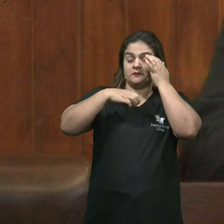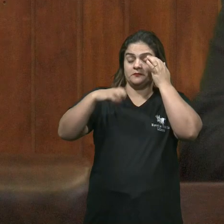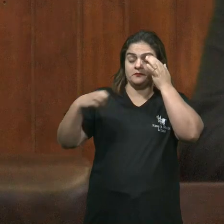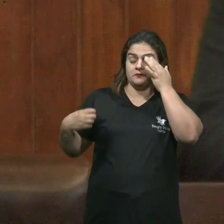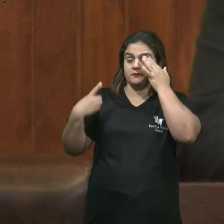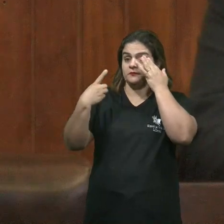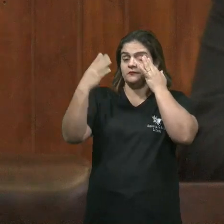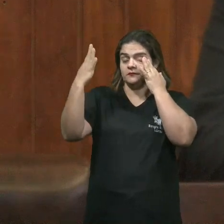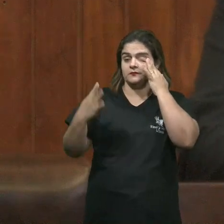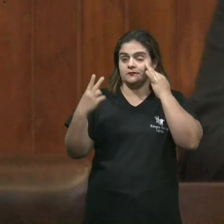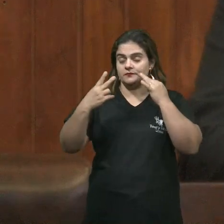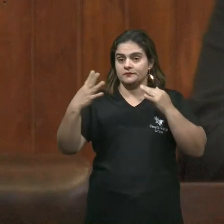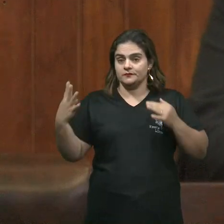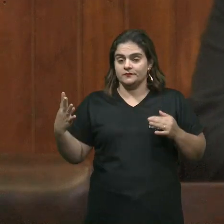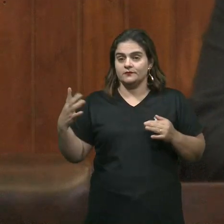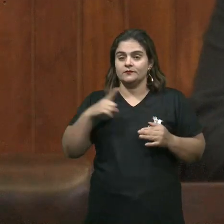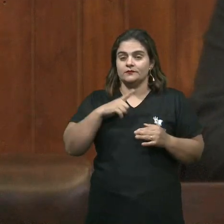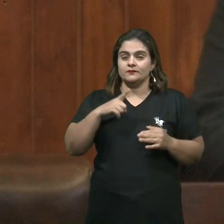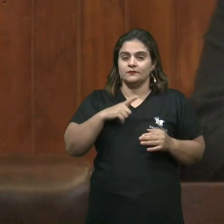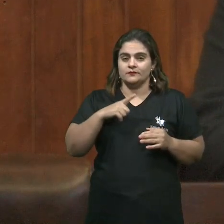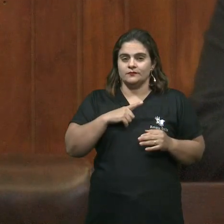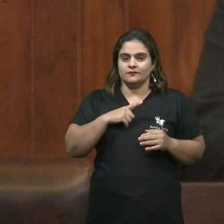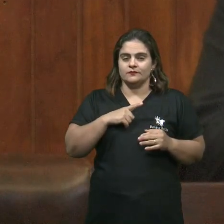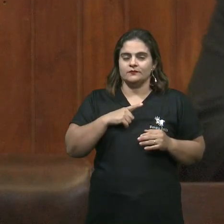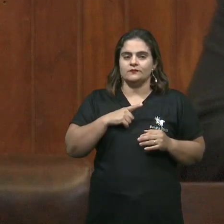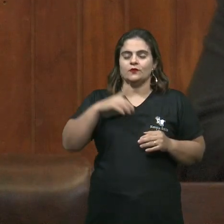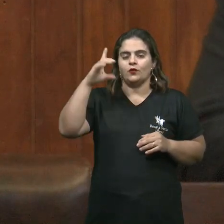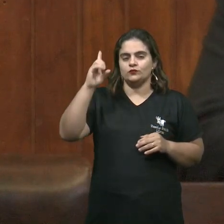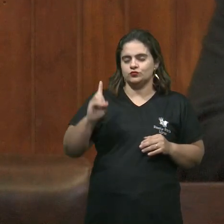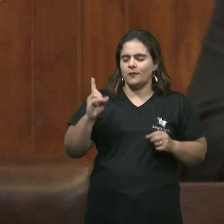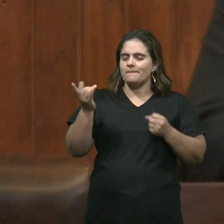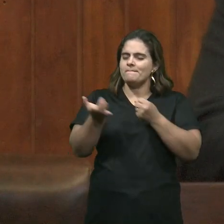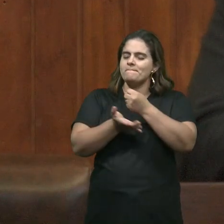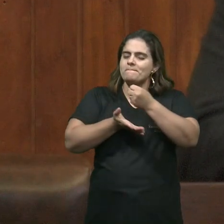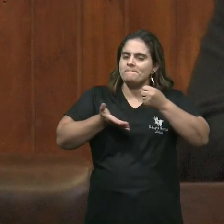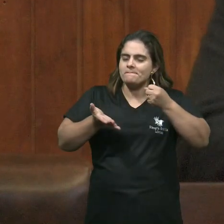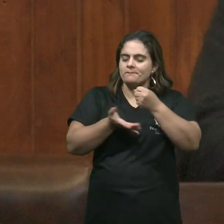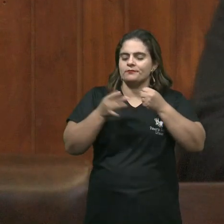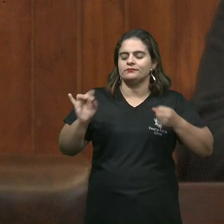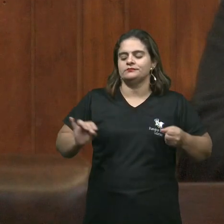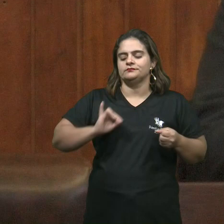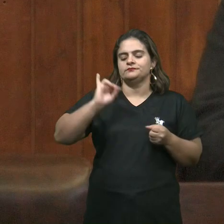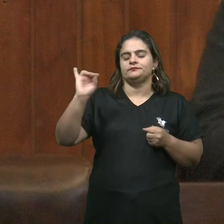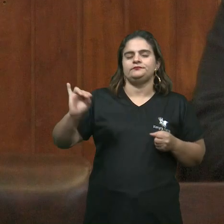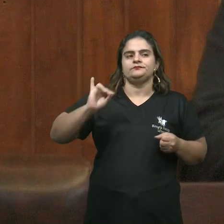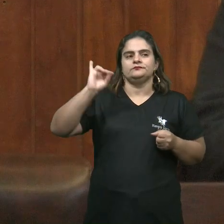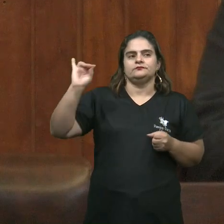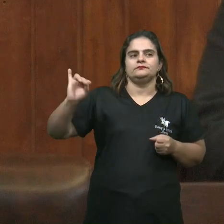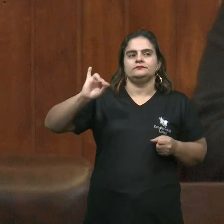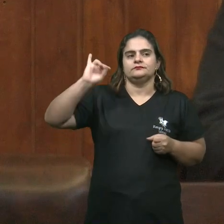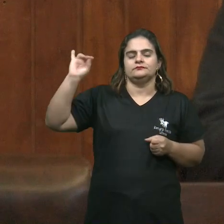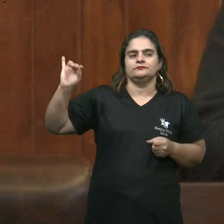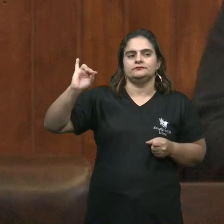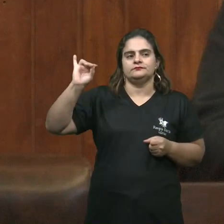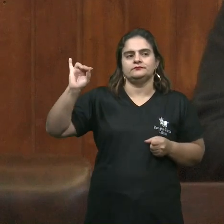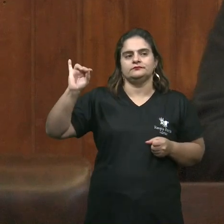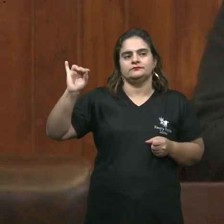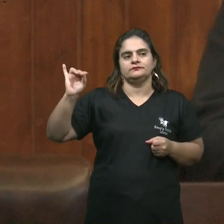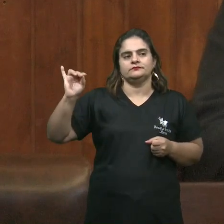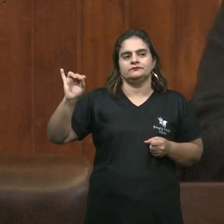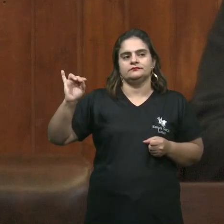que visa garantir um direito básico, mas essencial, agente federal e agente federal, é